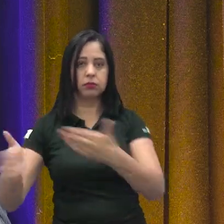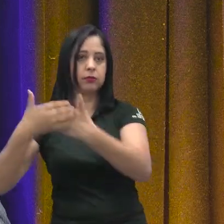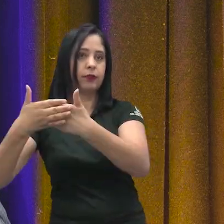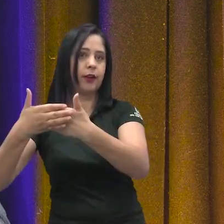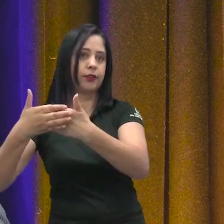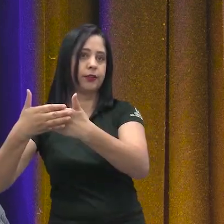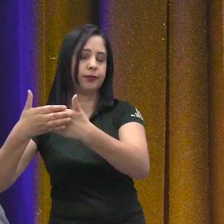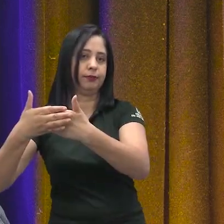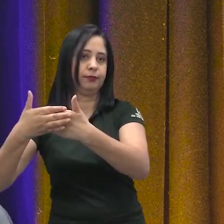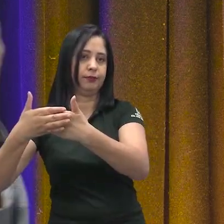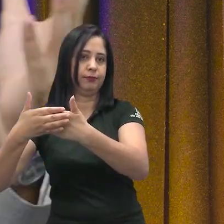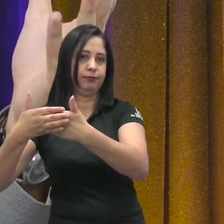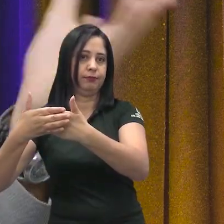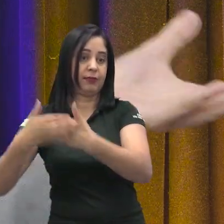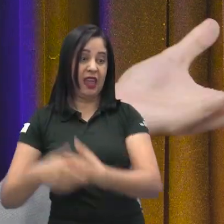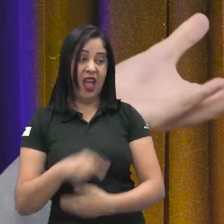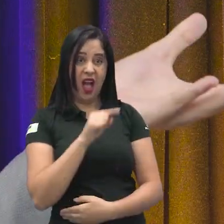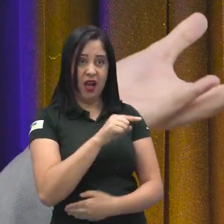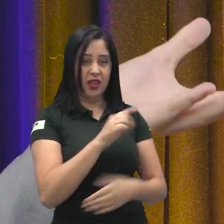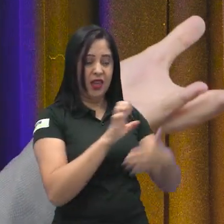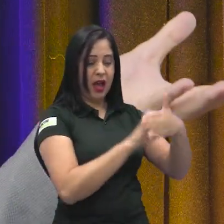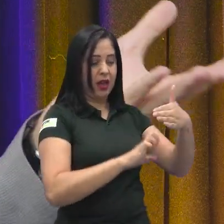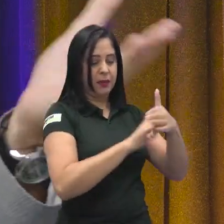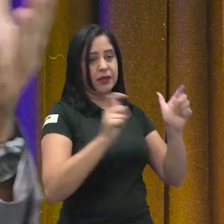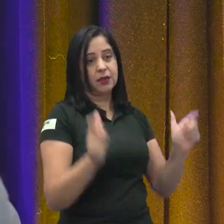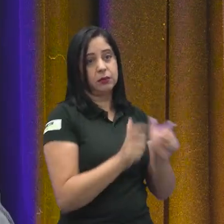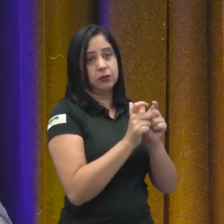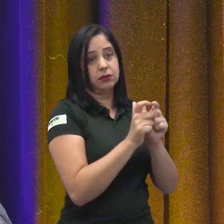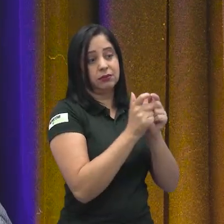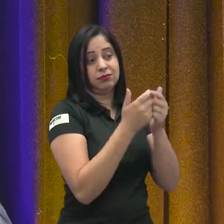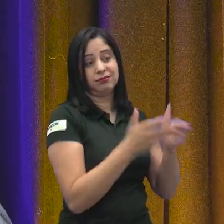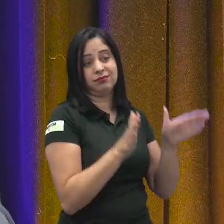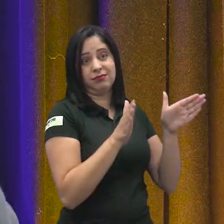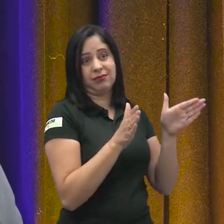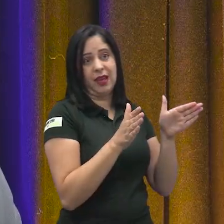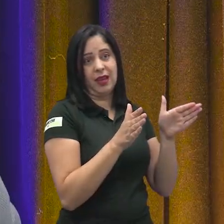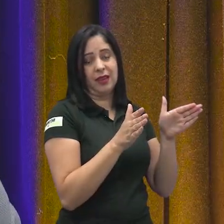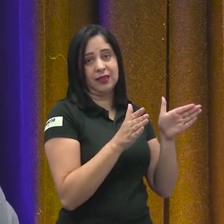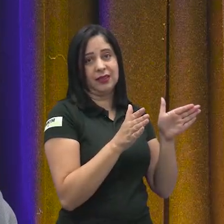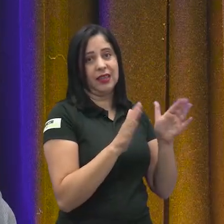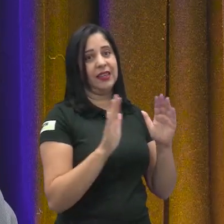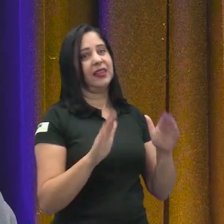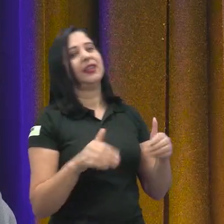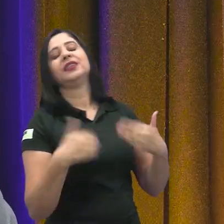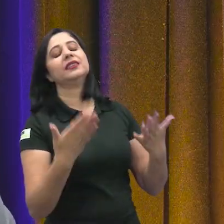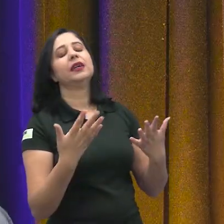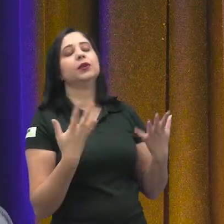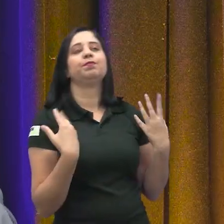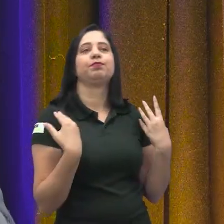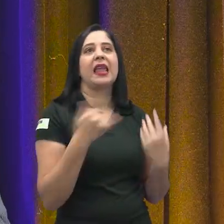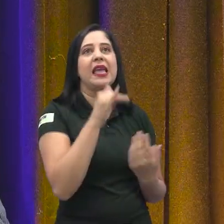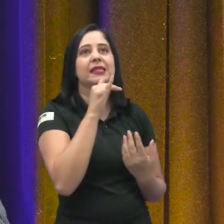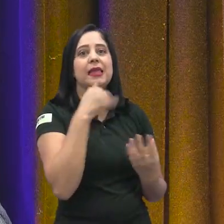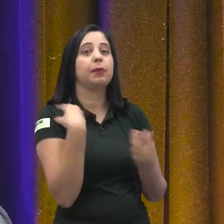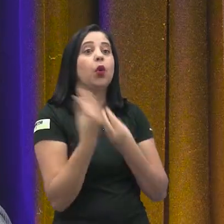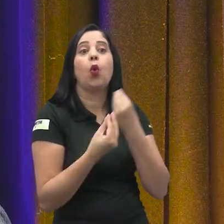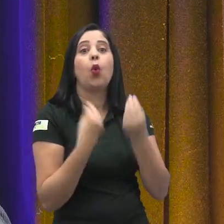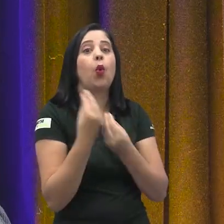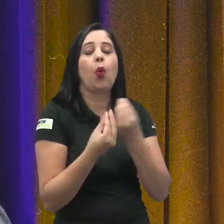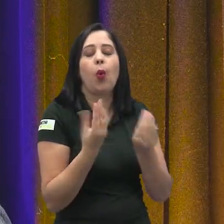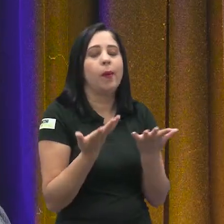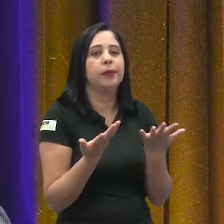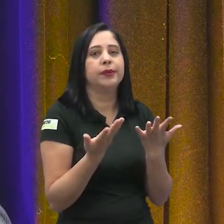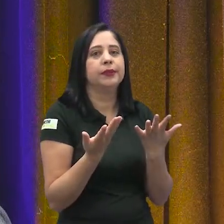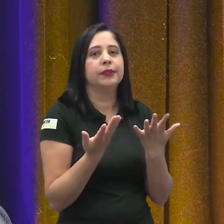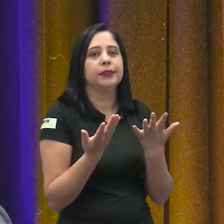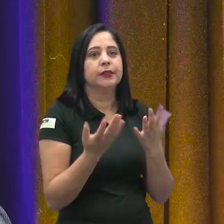galpões logísticos em vários estados brasileiros. Então, como é que eu faço para o carioca, para o gaúcho, para o paulista e para o mineiro, no